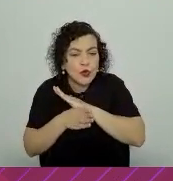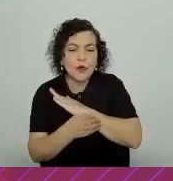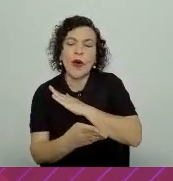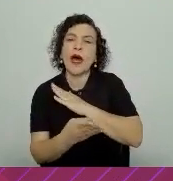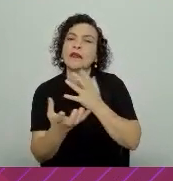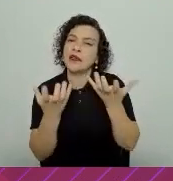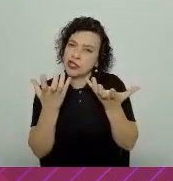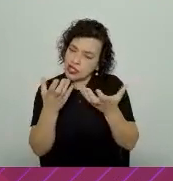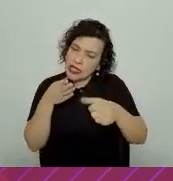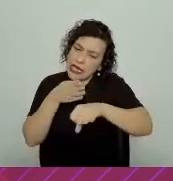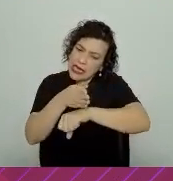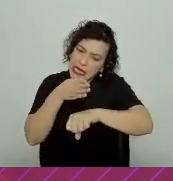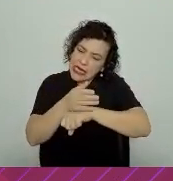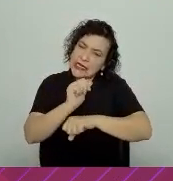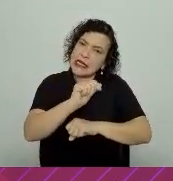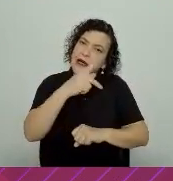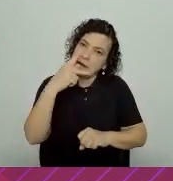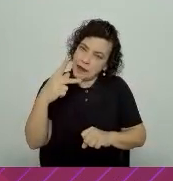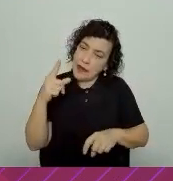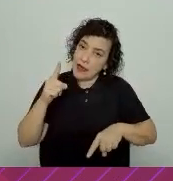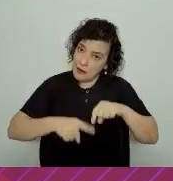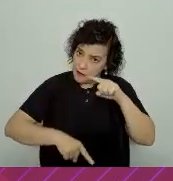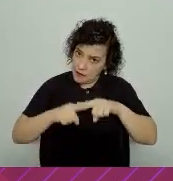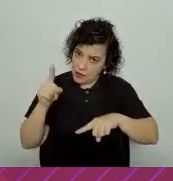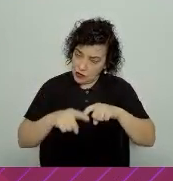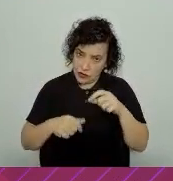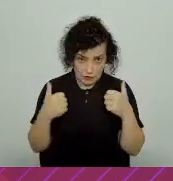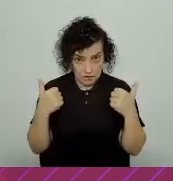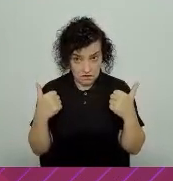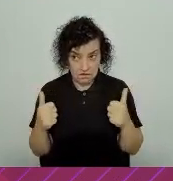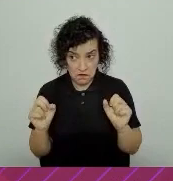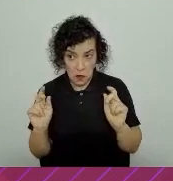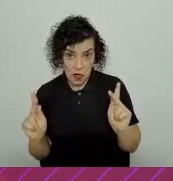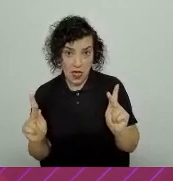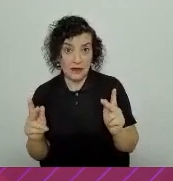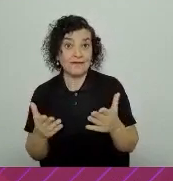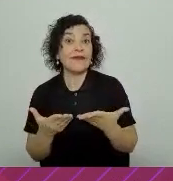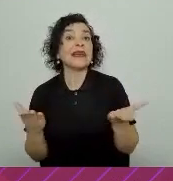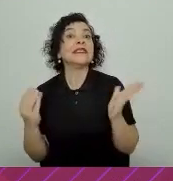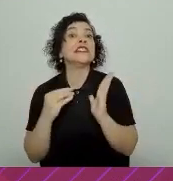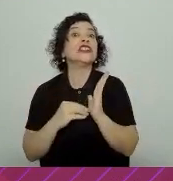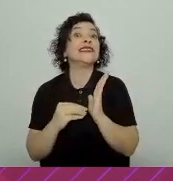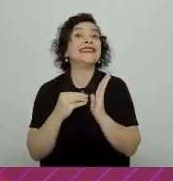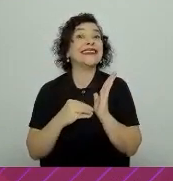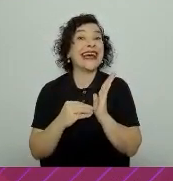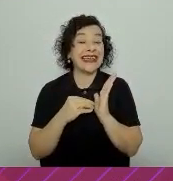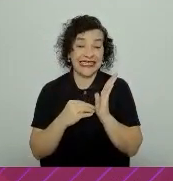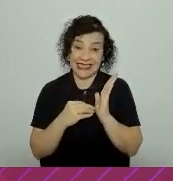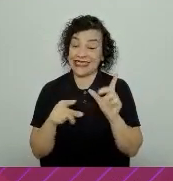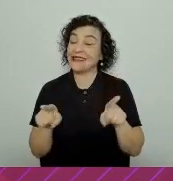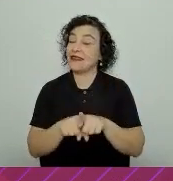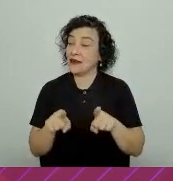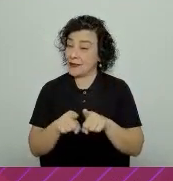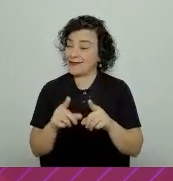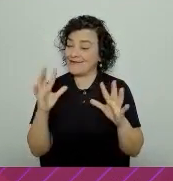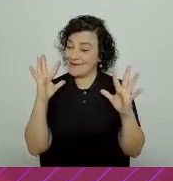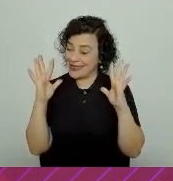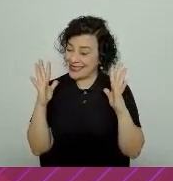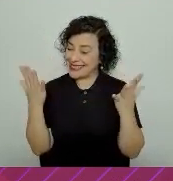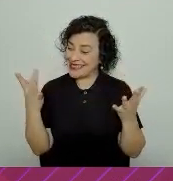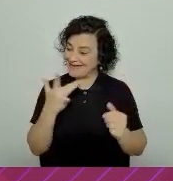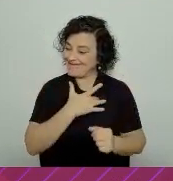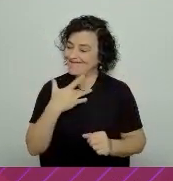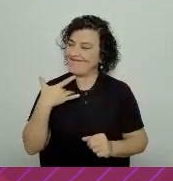no nossos produtos Mas e aí né o nosso papel como design a gente tem mãe tem que pensar na saúde mental nos nossos